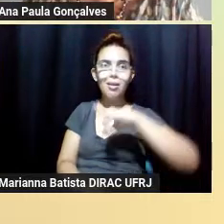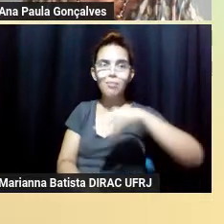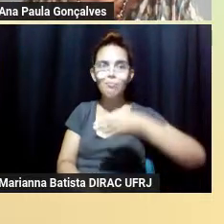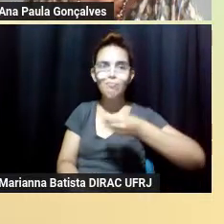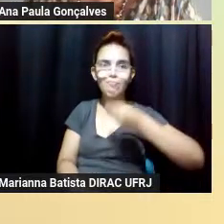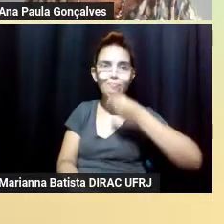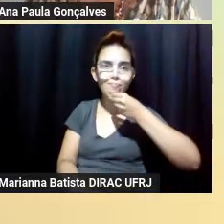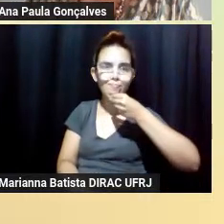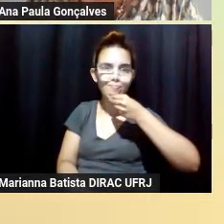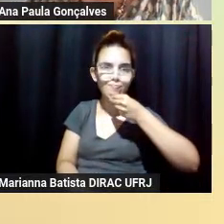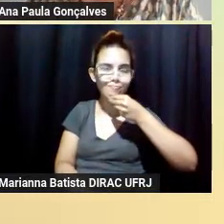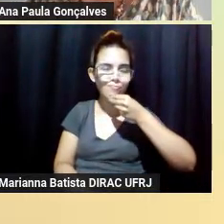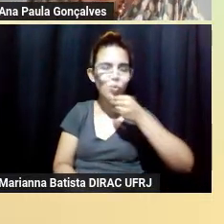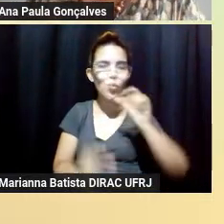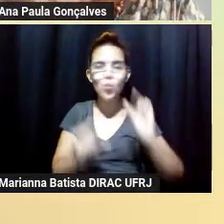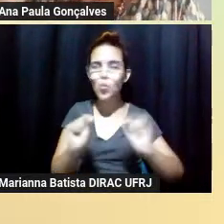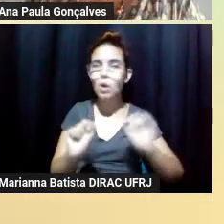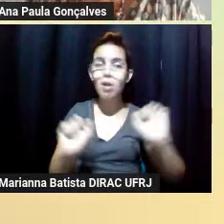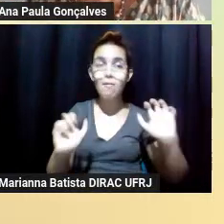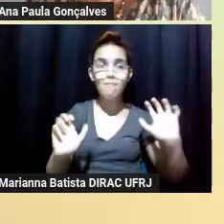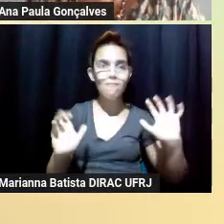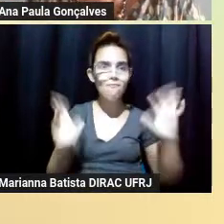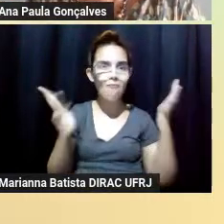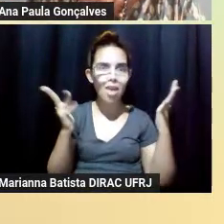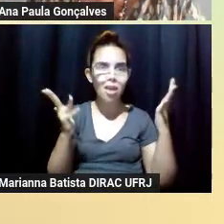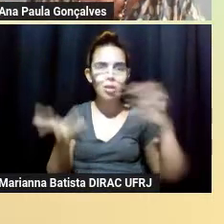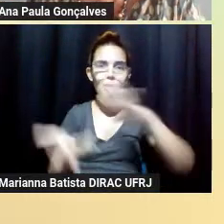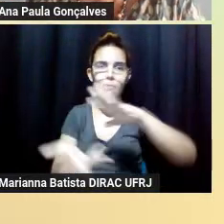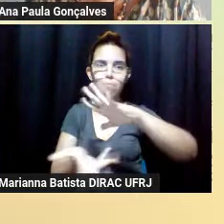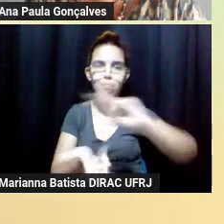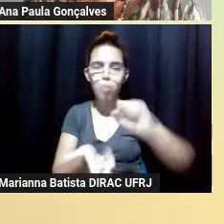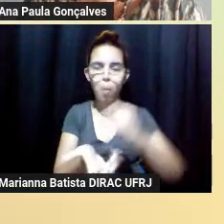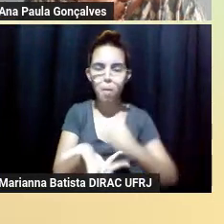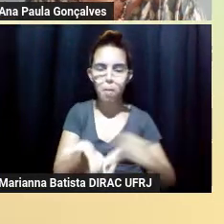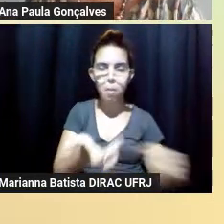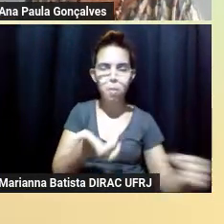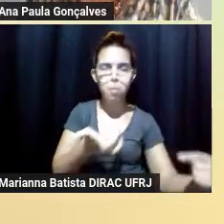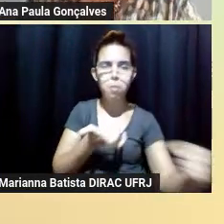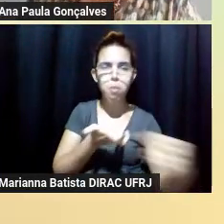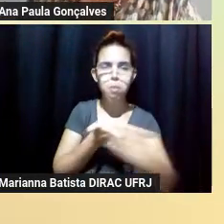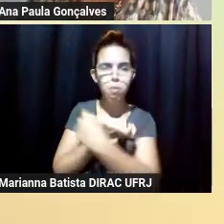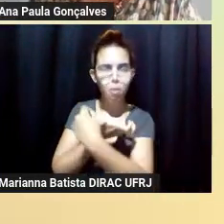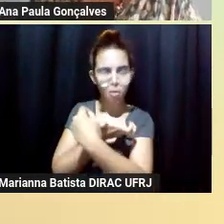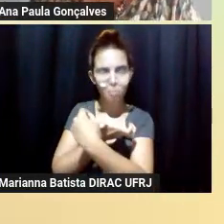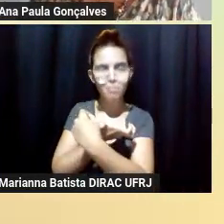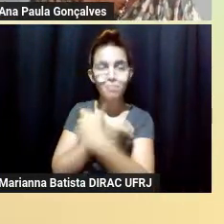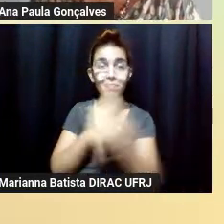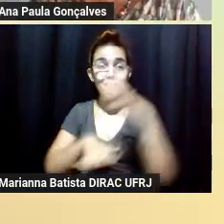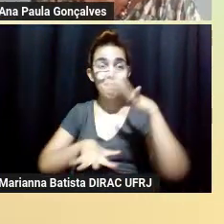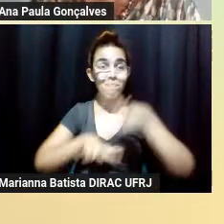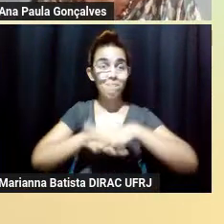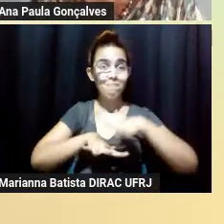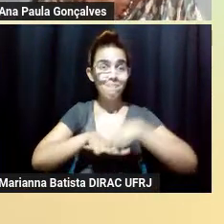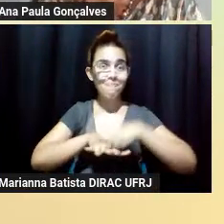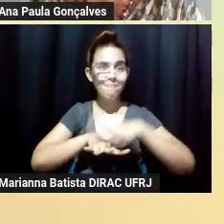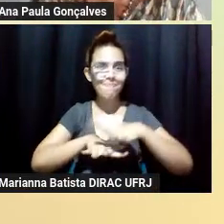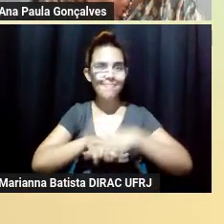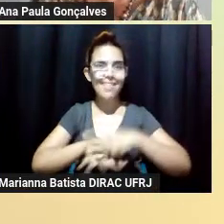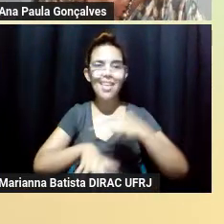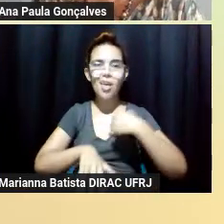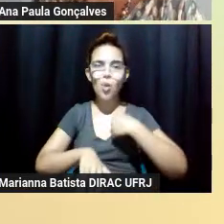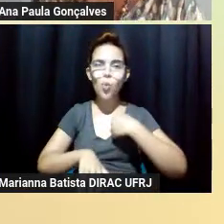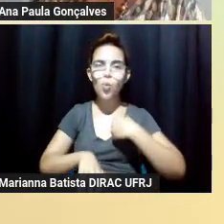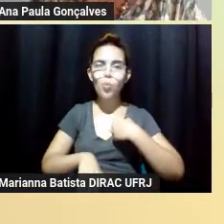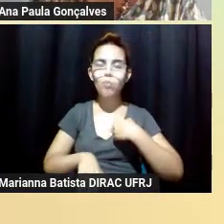que eu participei, né? Que é a primeira vez que acontece o ICM abaixo da linha do Equador. Eu faço a submissão de um trabalho com um amigo do